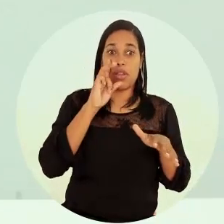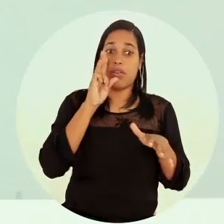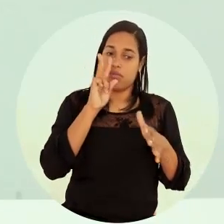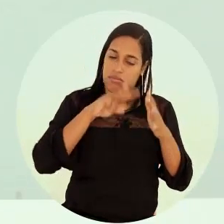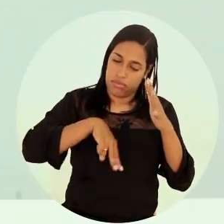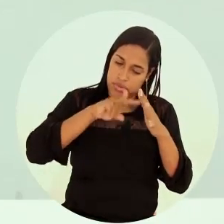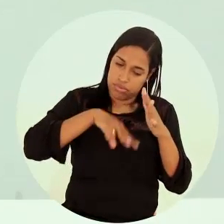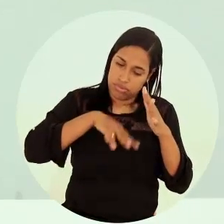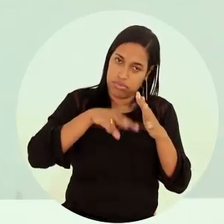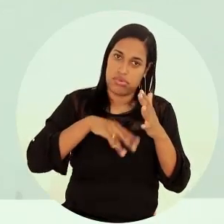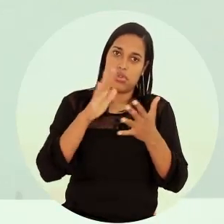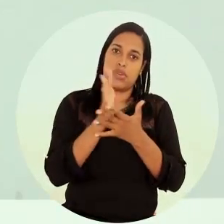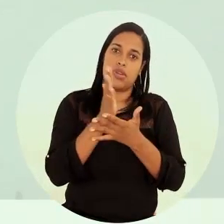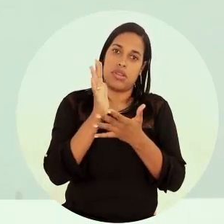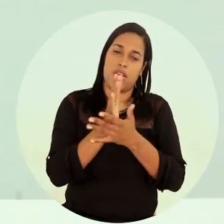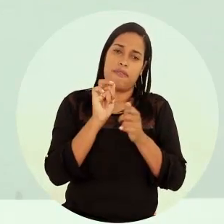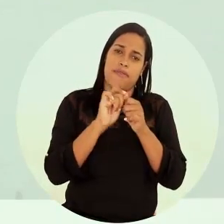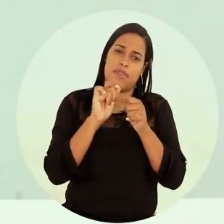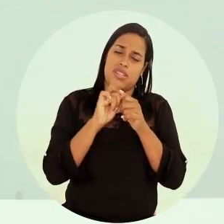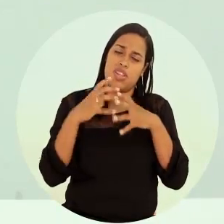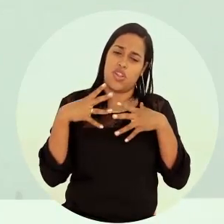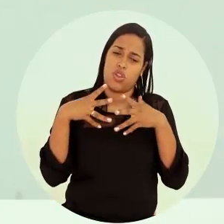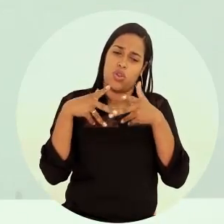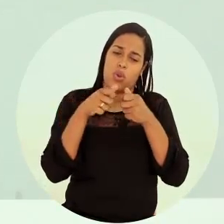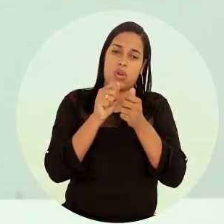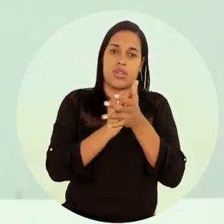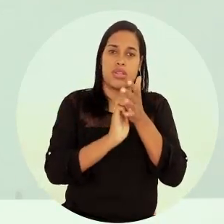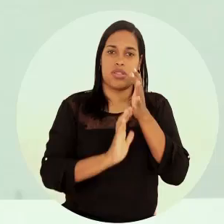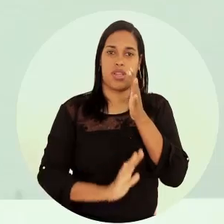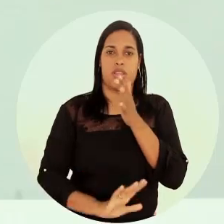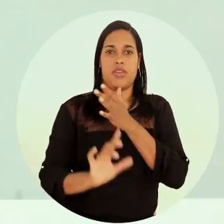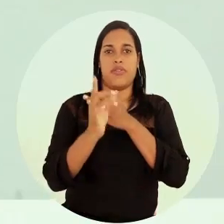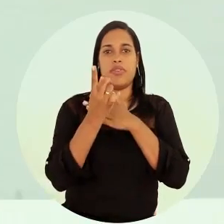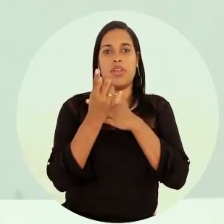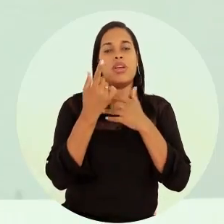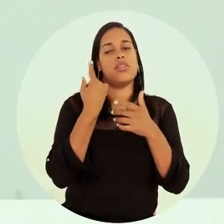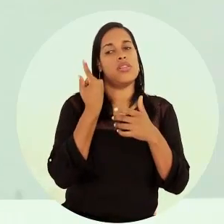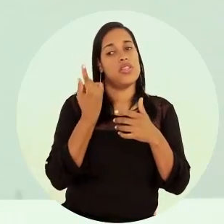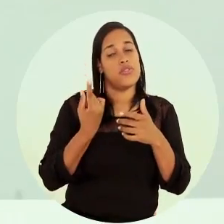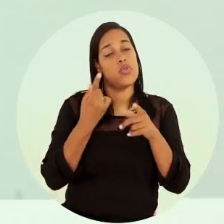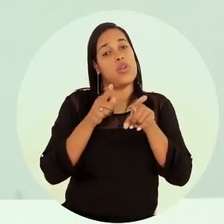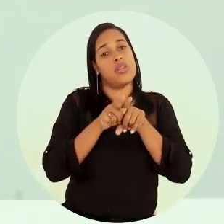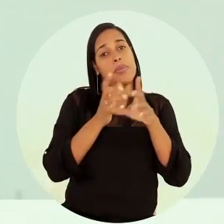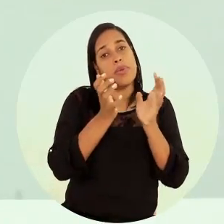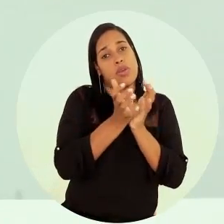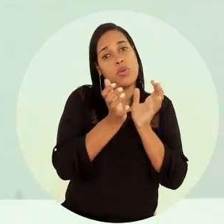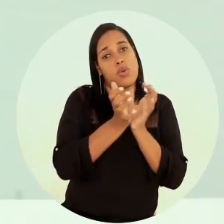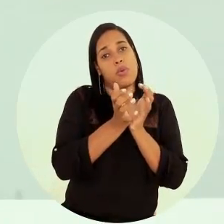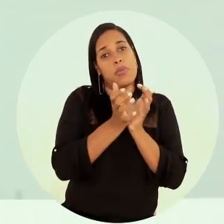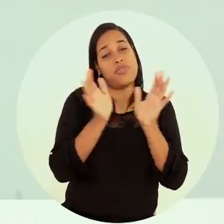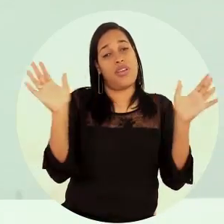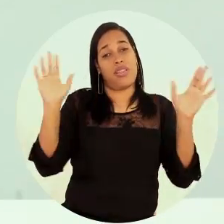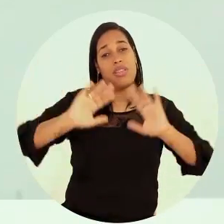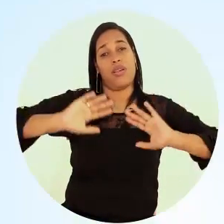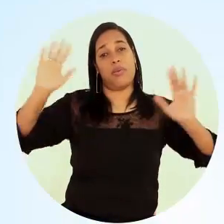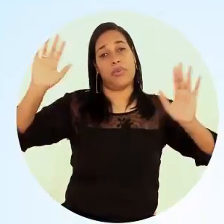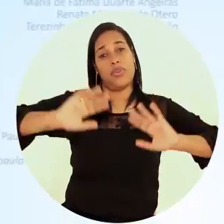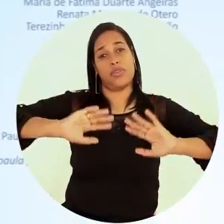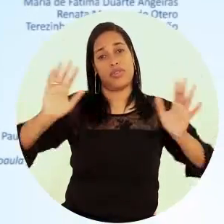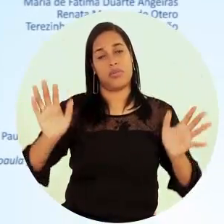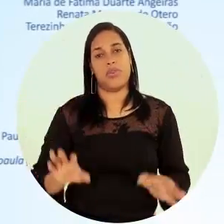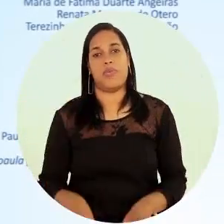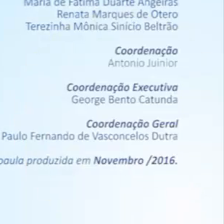no seu caderno e faça todas as atividades, não só as individuais como em grupos. Até a próxima!